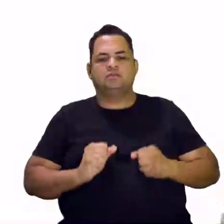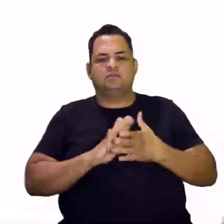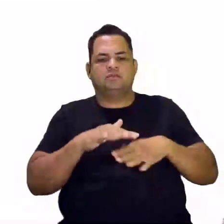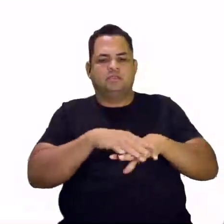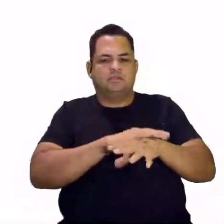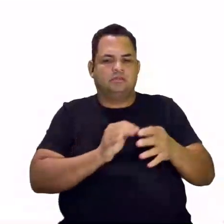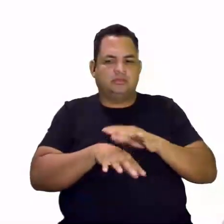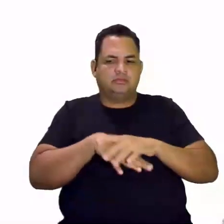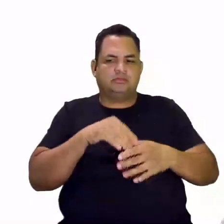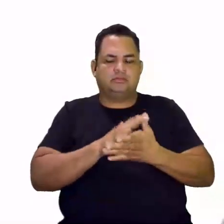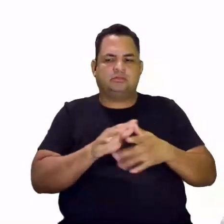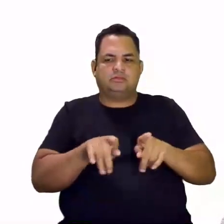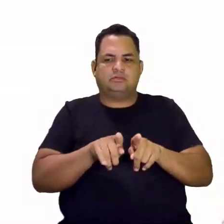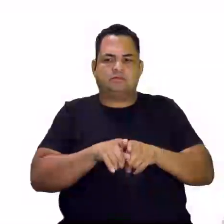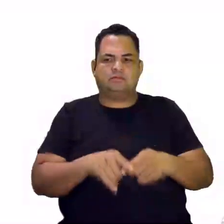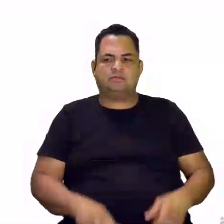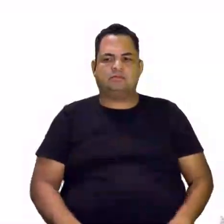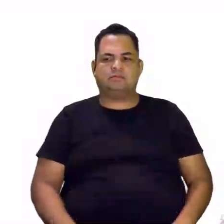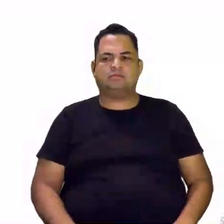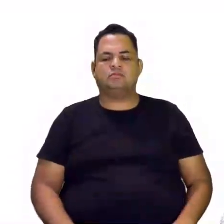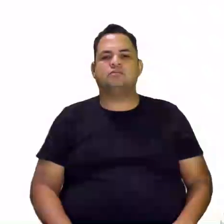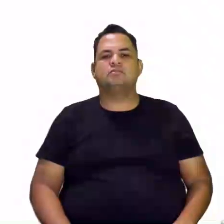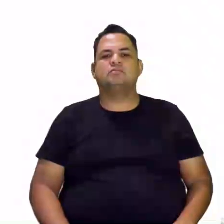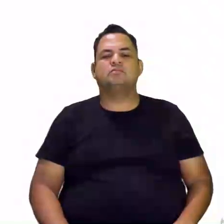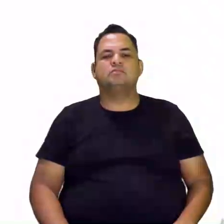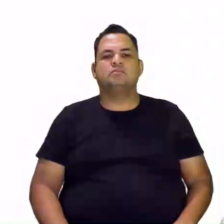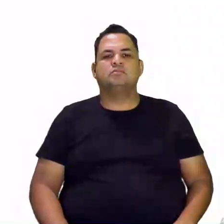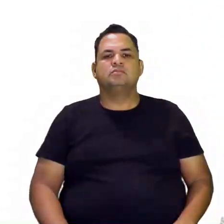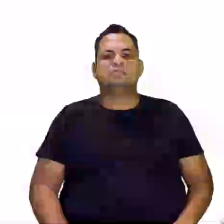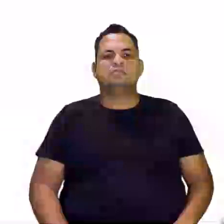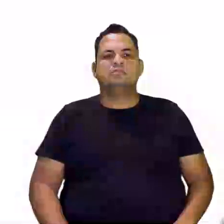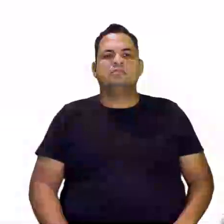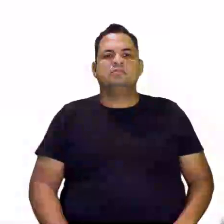tudo mais. Vamos continuar? Olha lá.